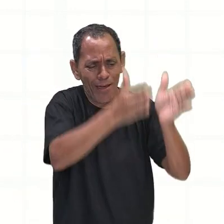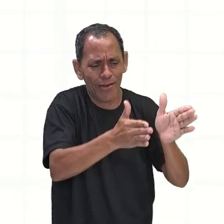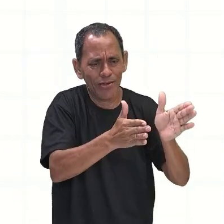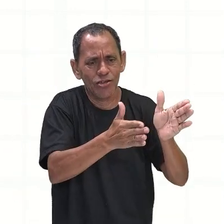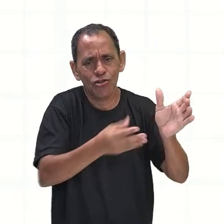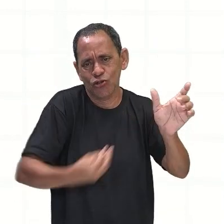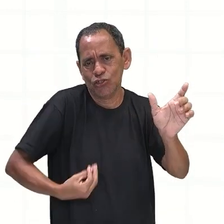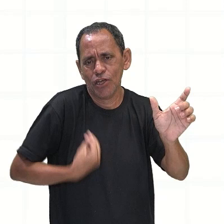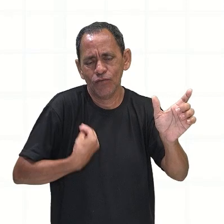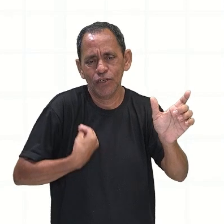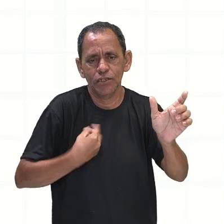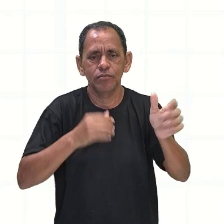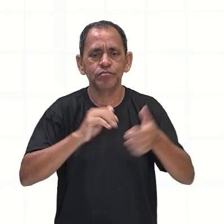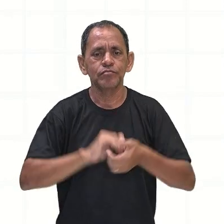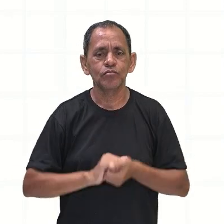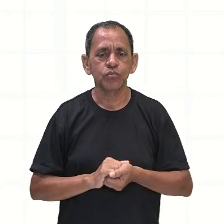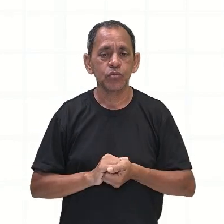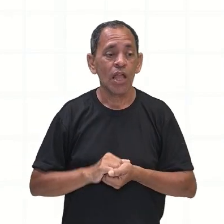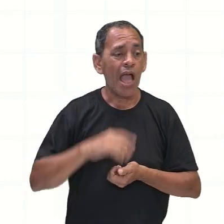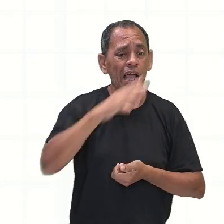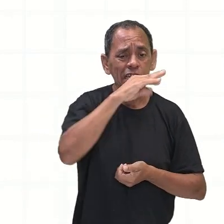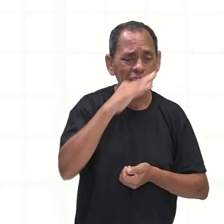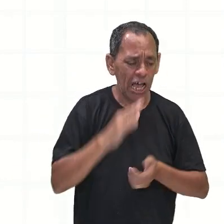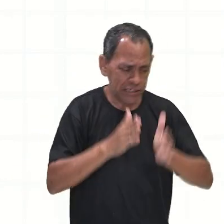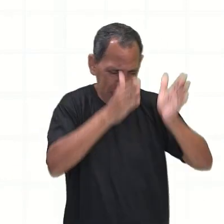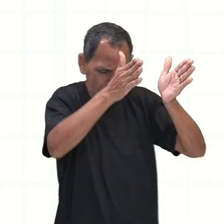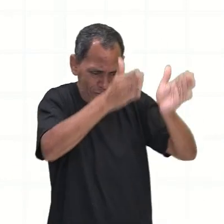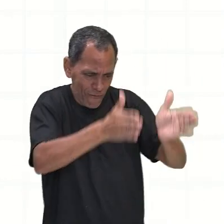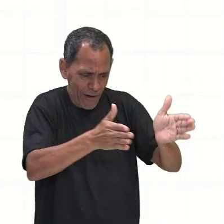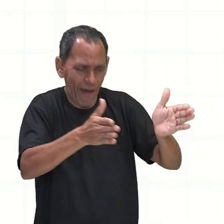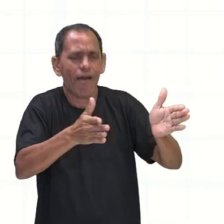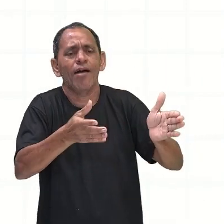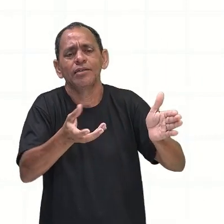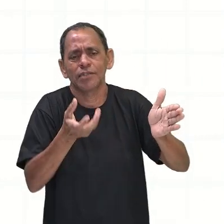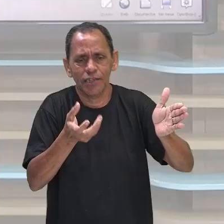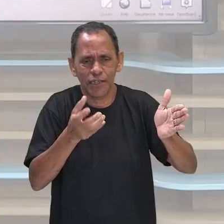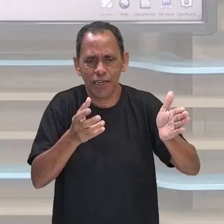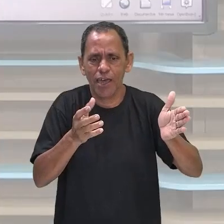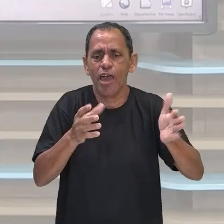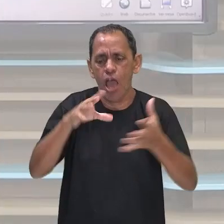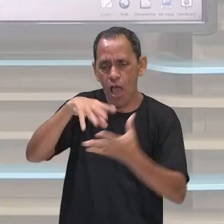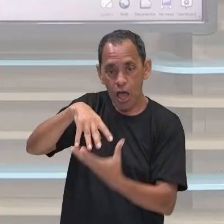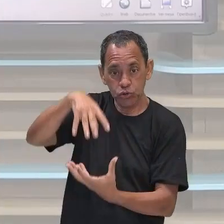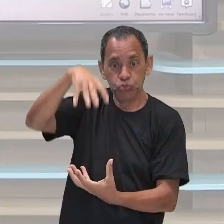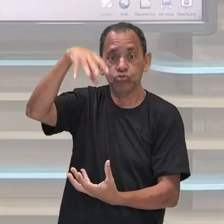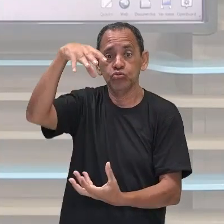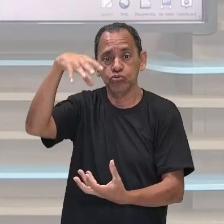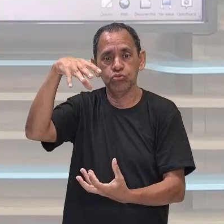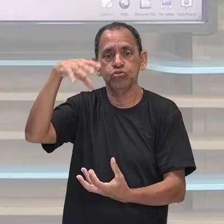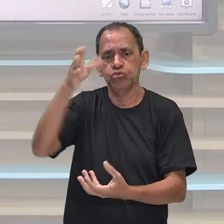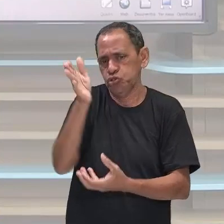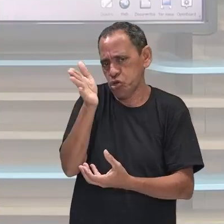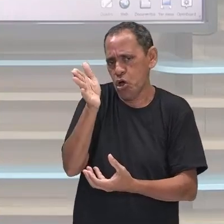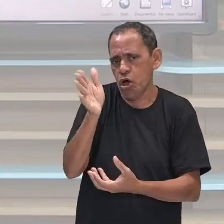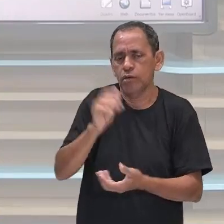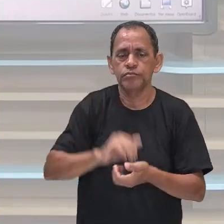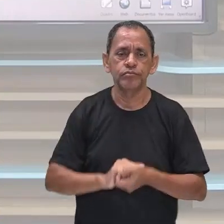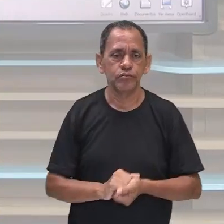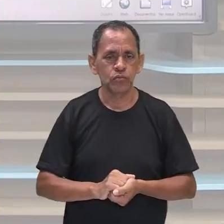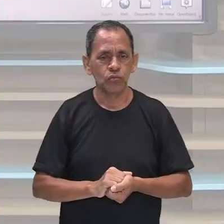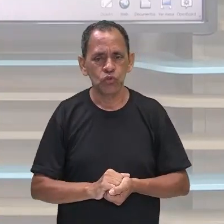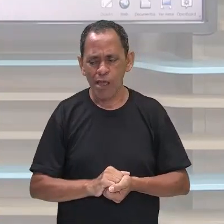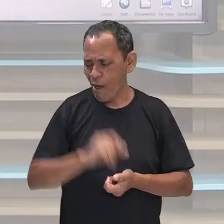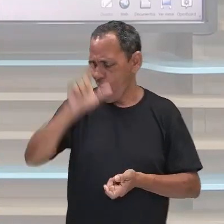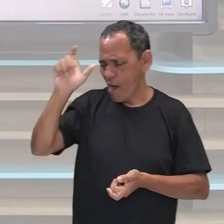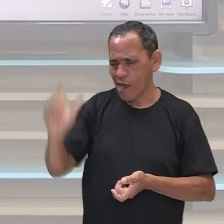a criança, quando está nessa fase, quer se tornar logo um adulto. E observem que aí o sujeito, a pessoa que disse